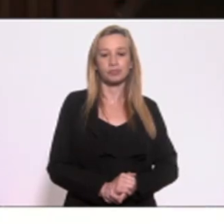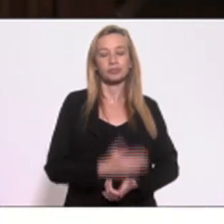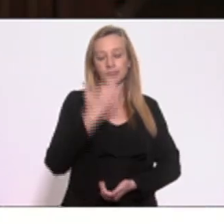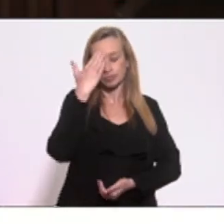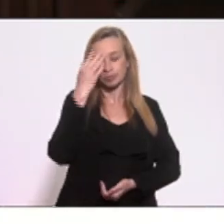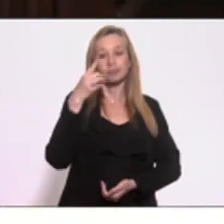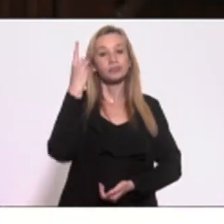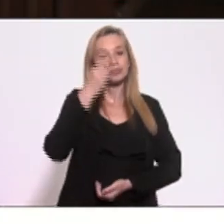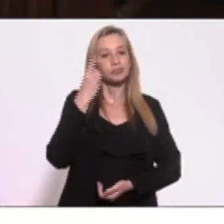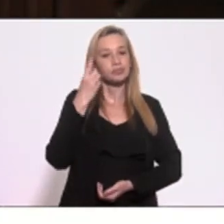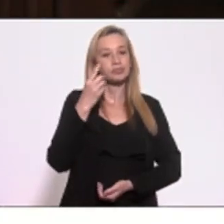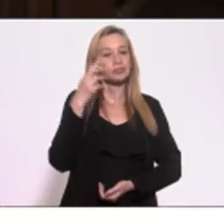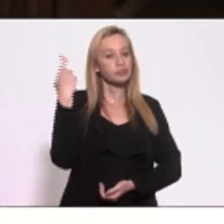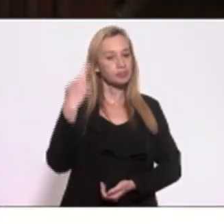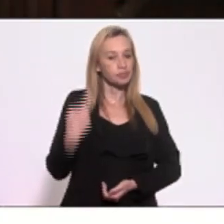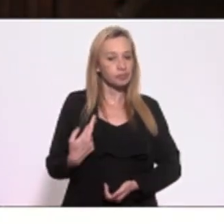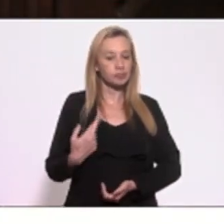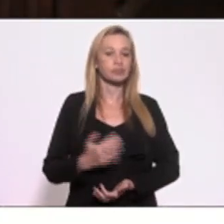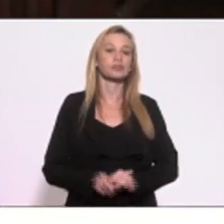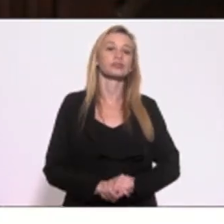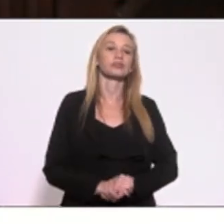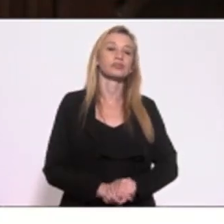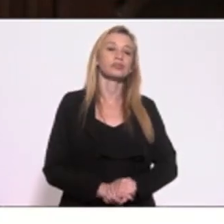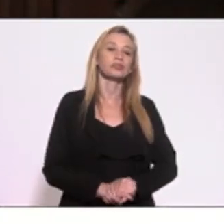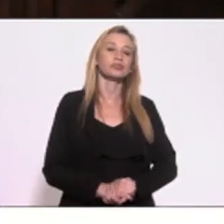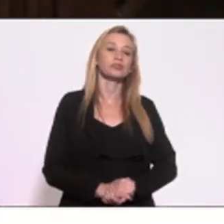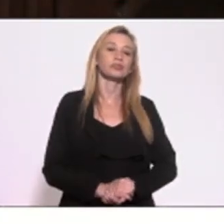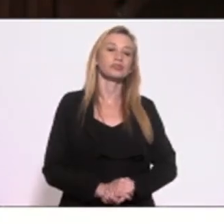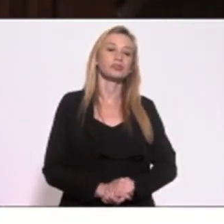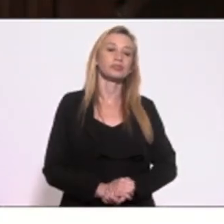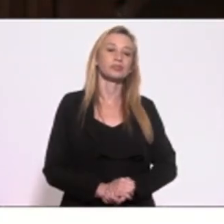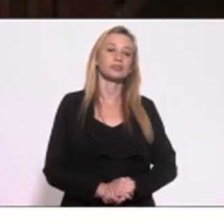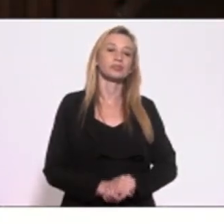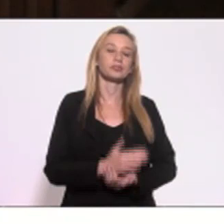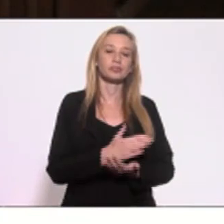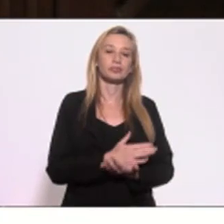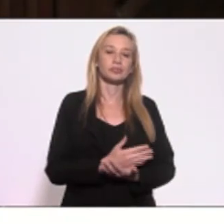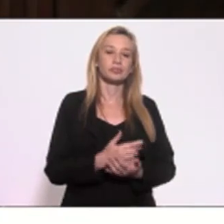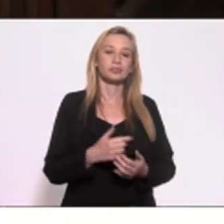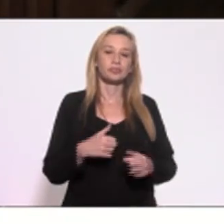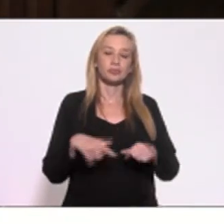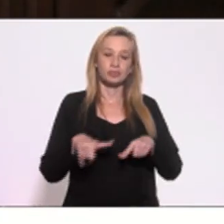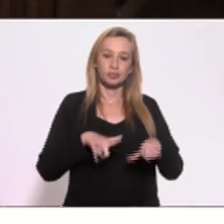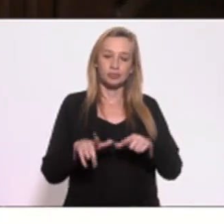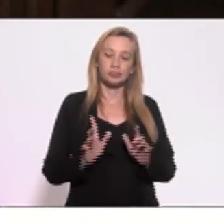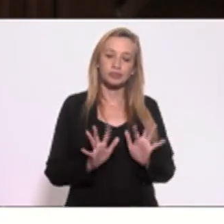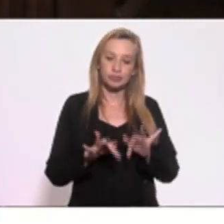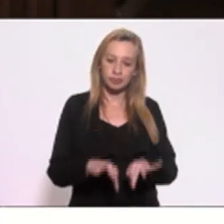Obrigado, deputada Renata Souza, que preside este expediente final.